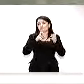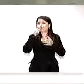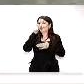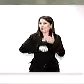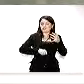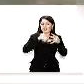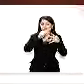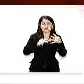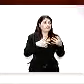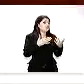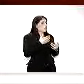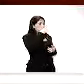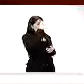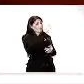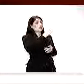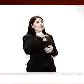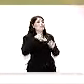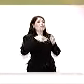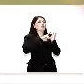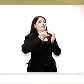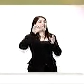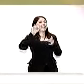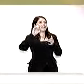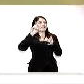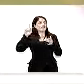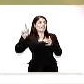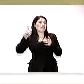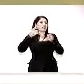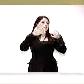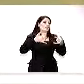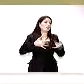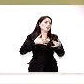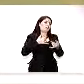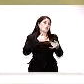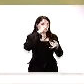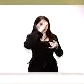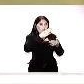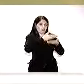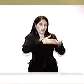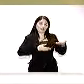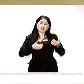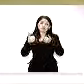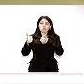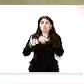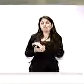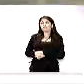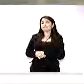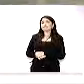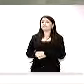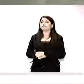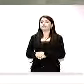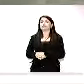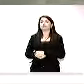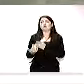é principalmente aqueles pontos levantados por sdg que é esse esse que consta no relatório só PR bom então